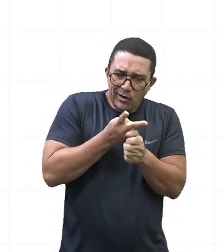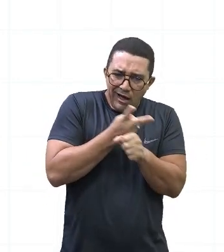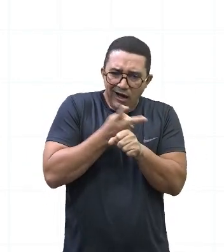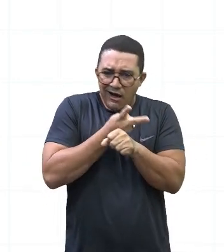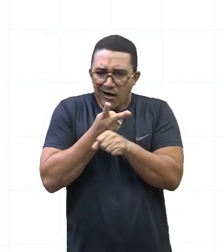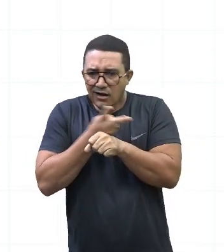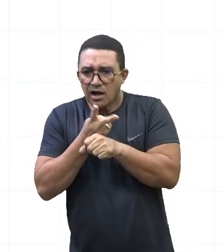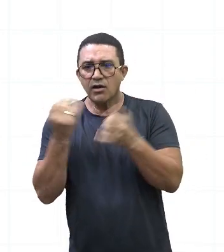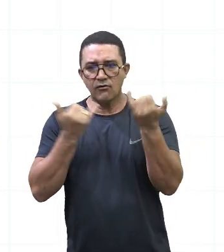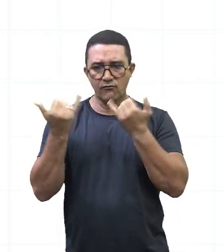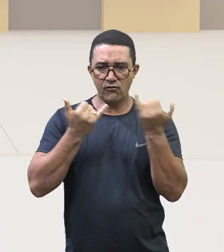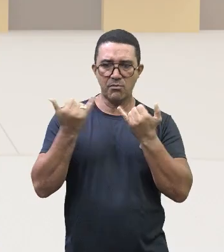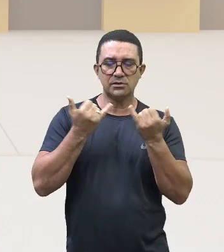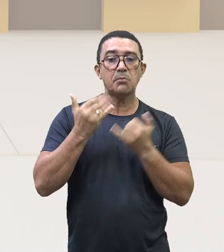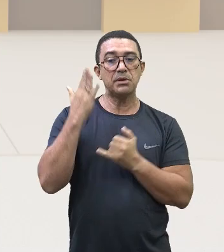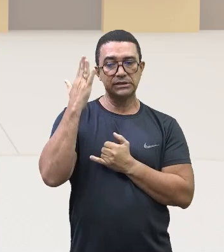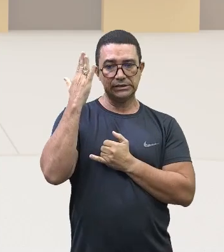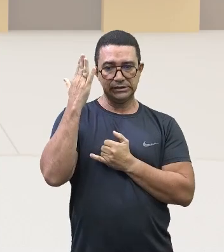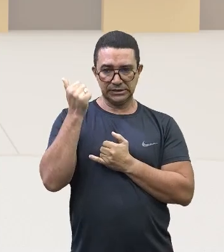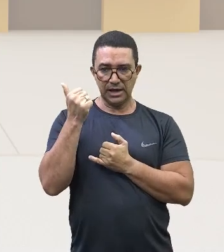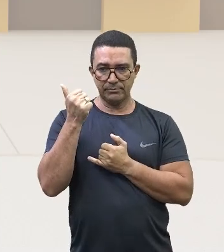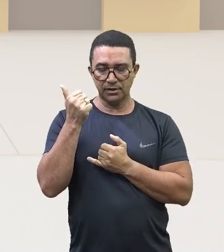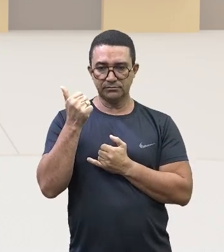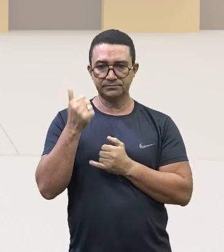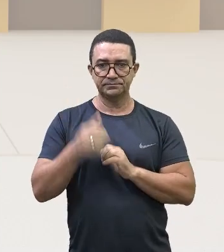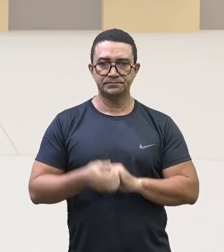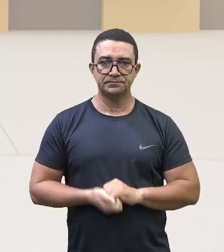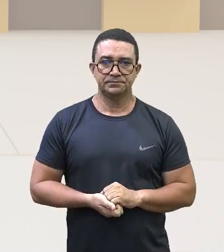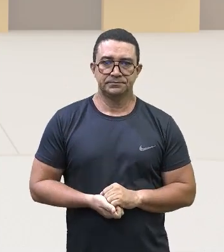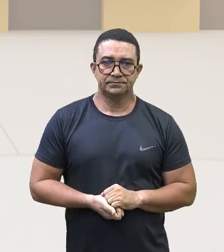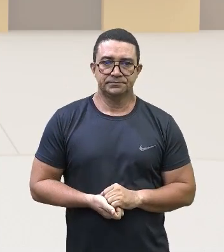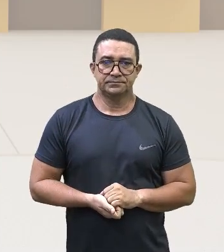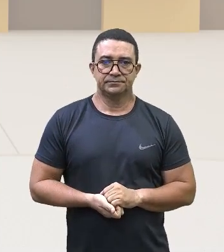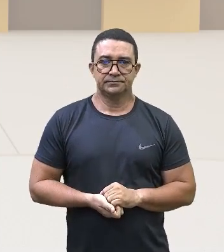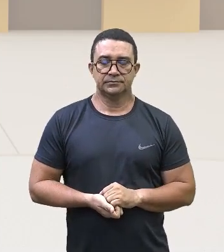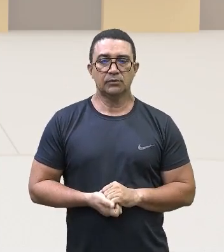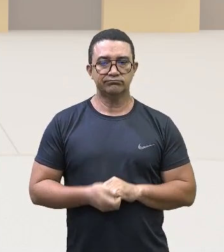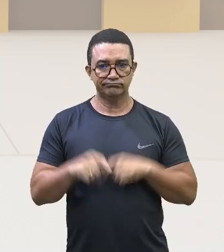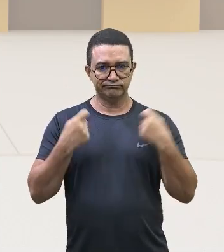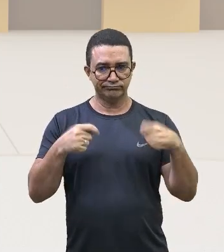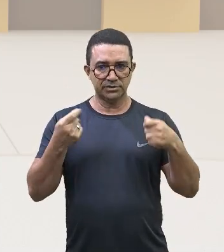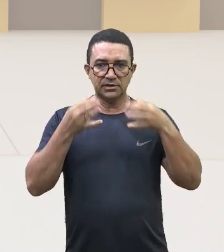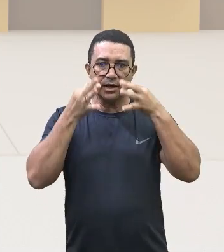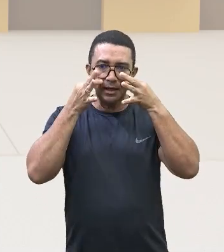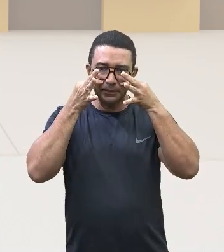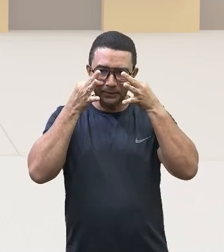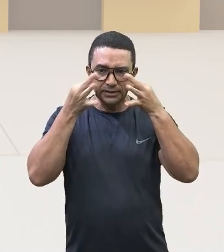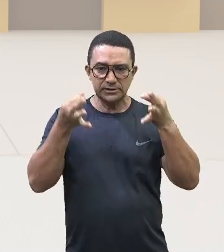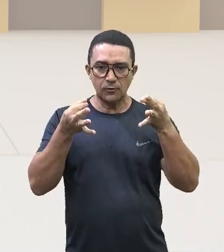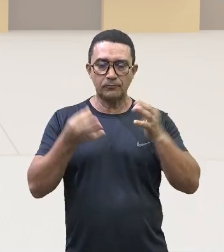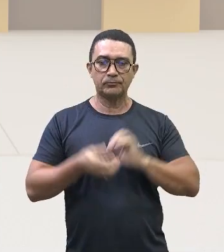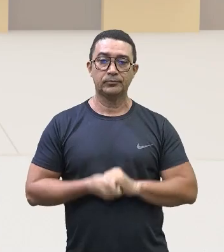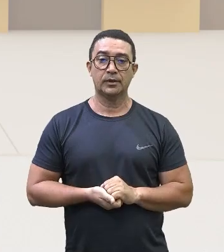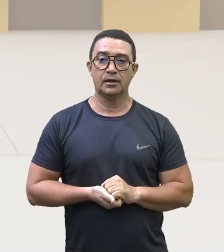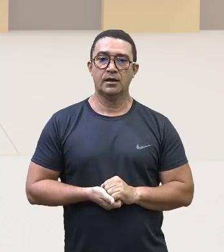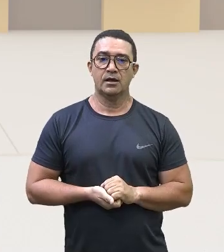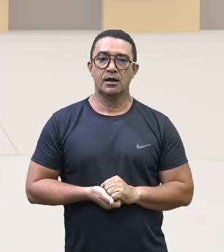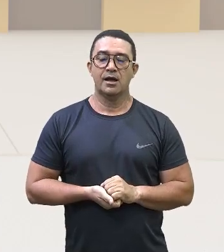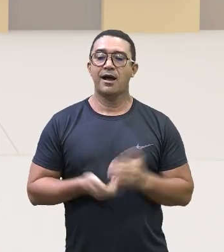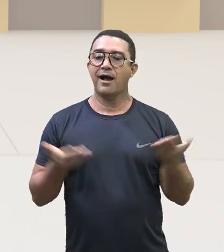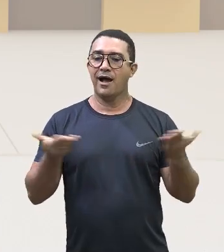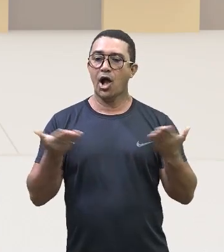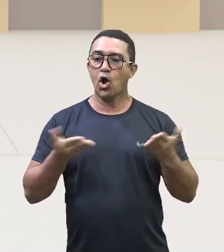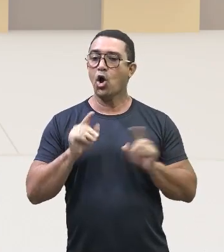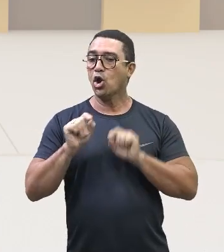para você ficar ali informado em fontes confiáveis. Tá vendo, gente? Prestem bem atenção aí, porque agora a gente vai conversar sobre o